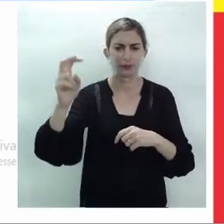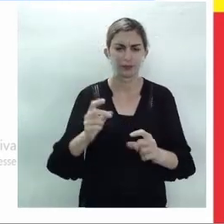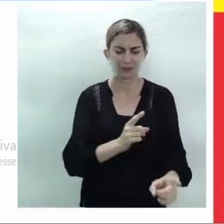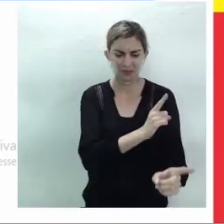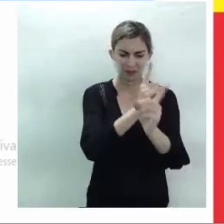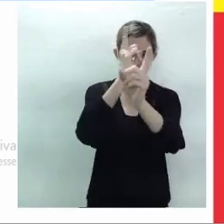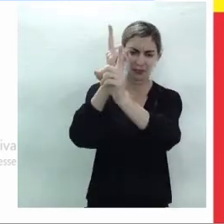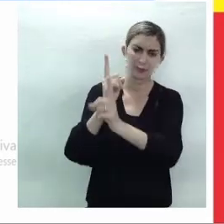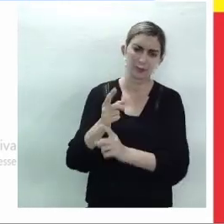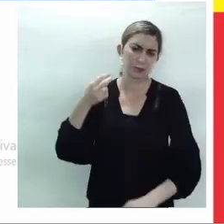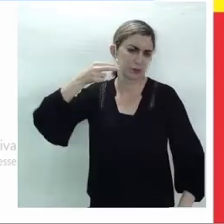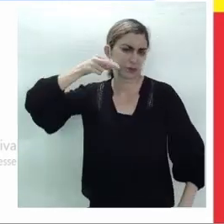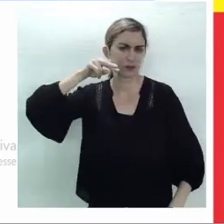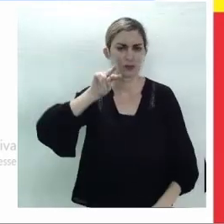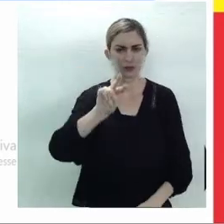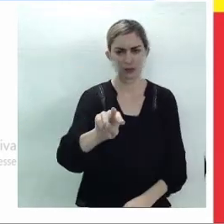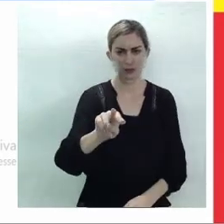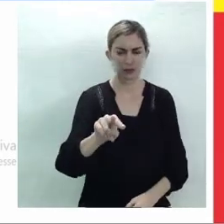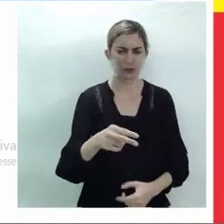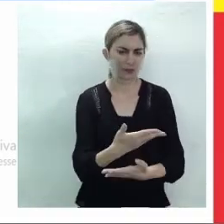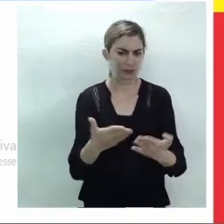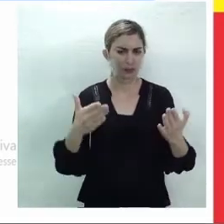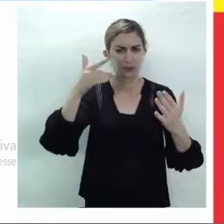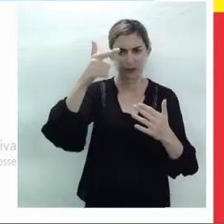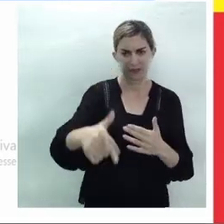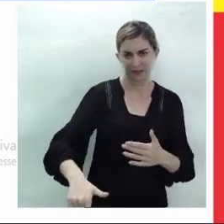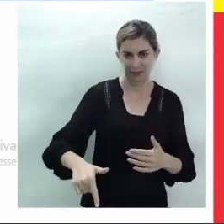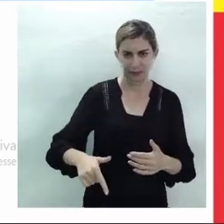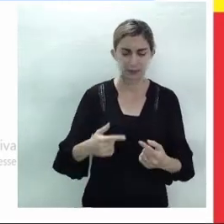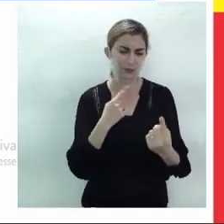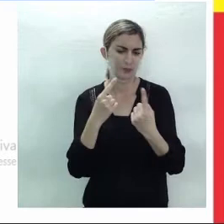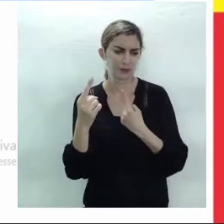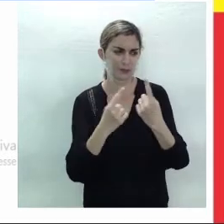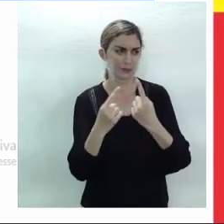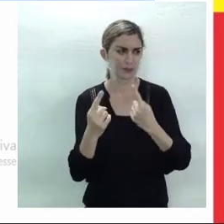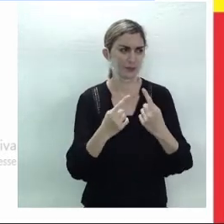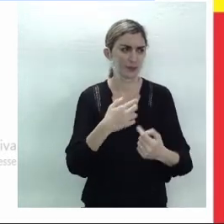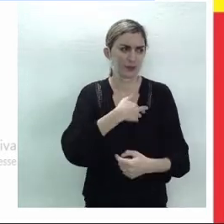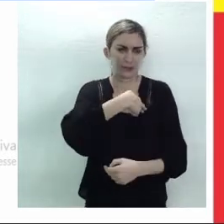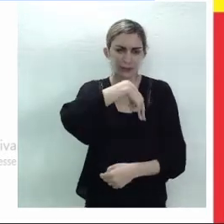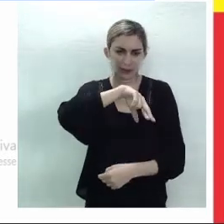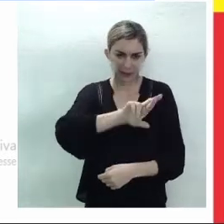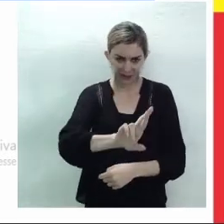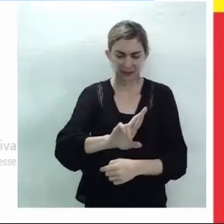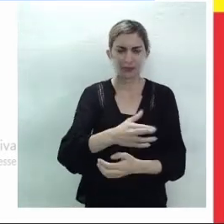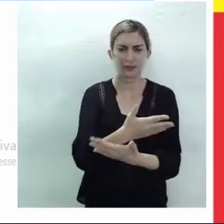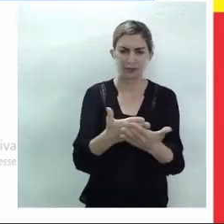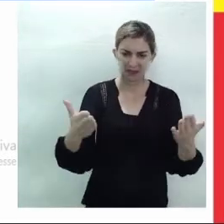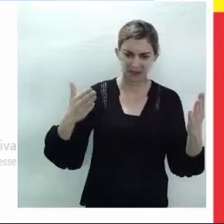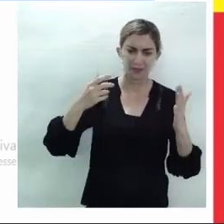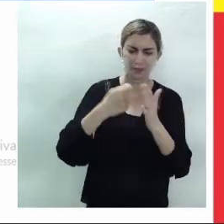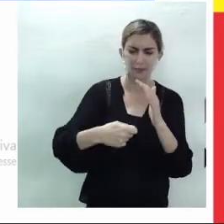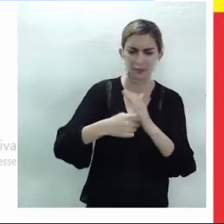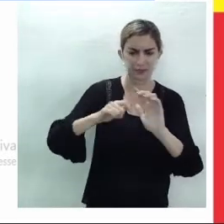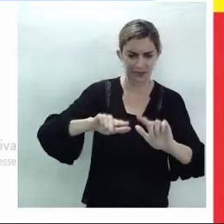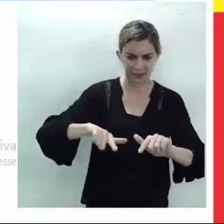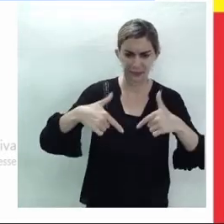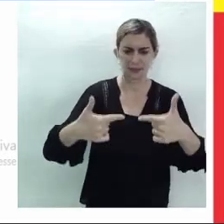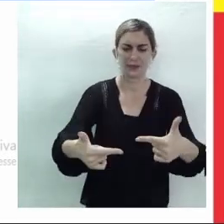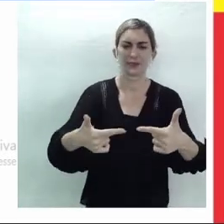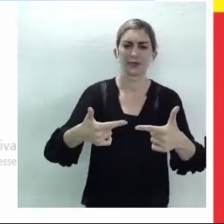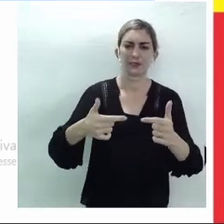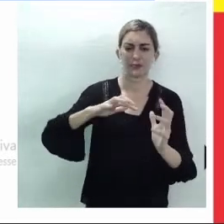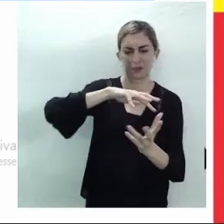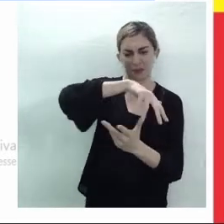se encontram. Vejam só, olha aí, mais uma vez, o diálogo interreligioso é um dos grandes desafios da era